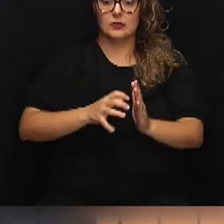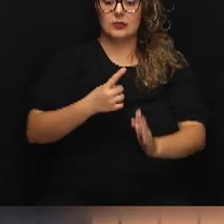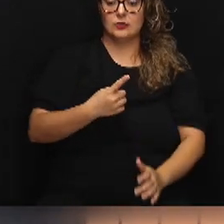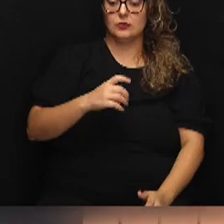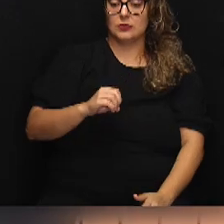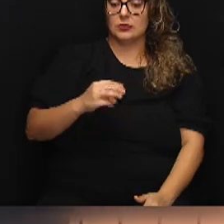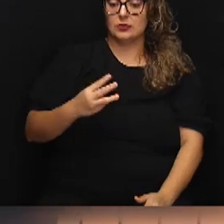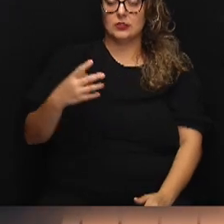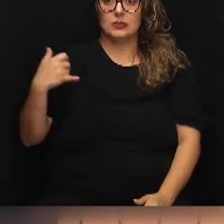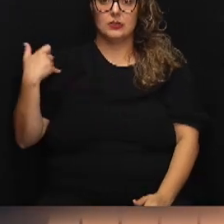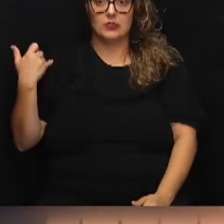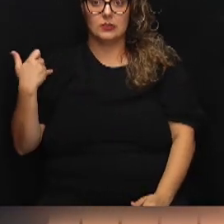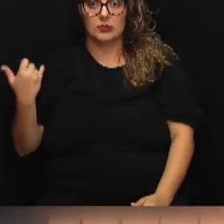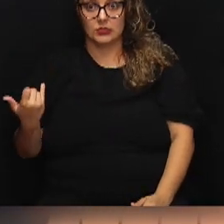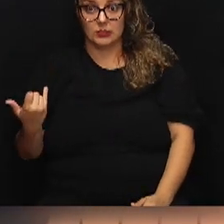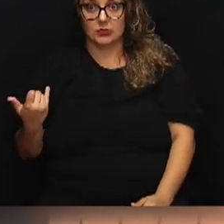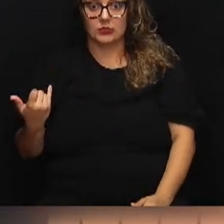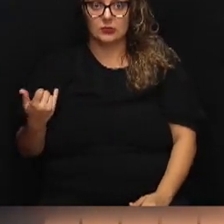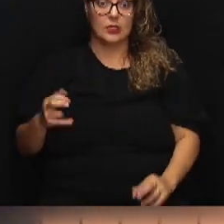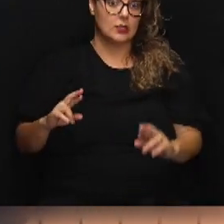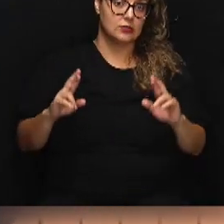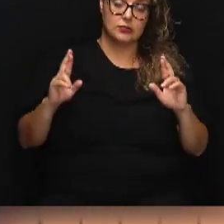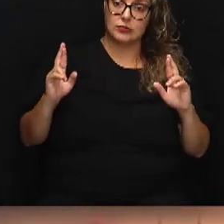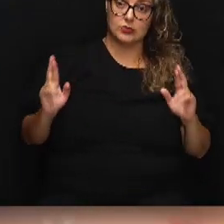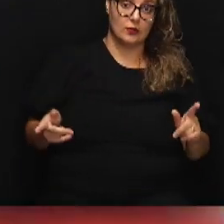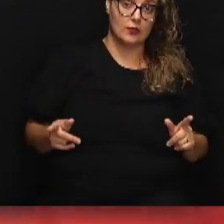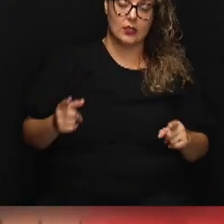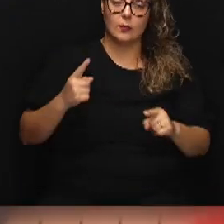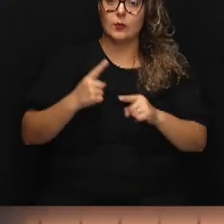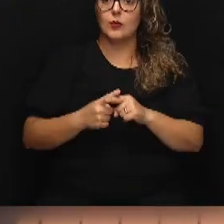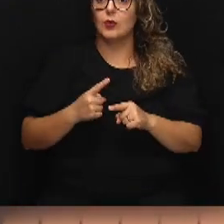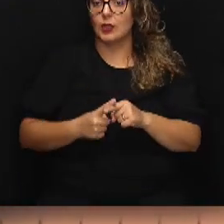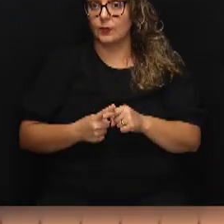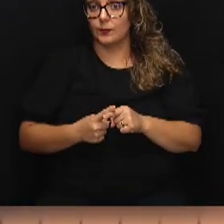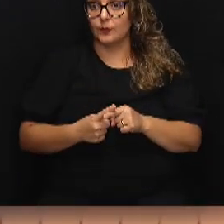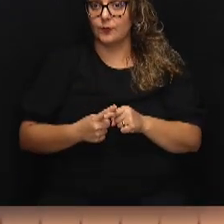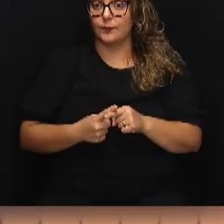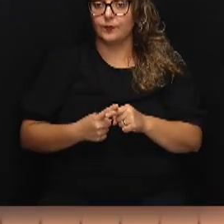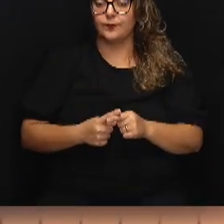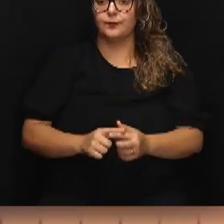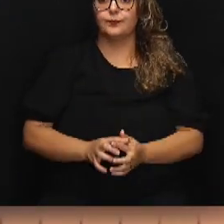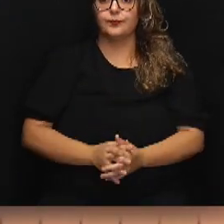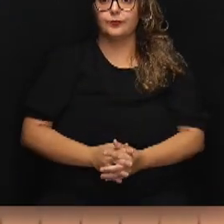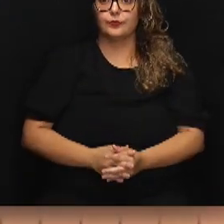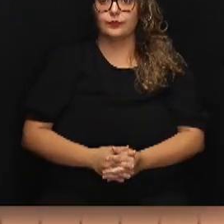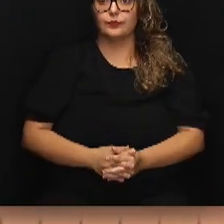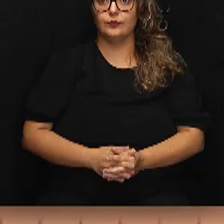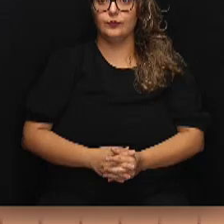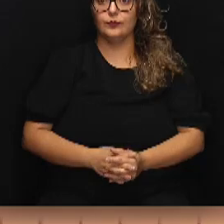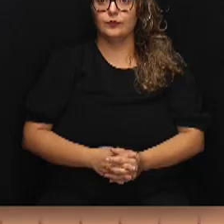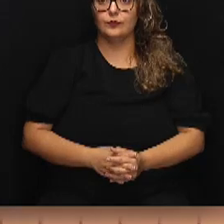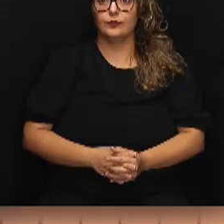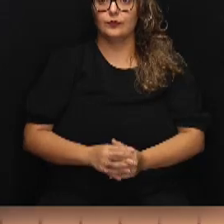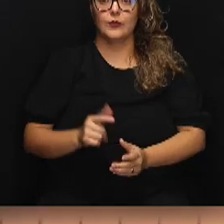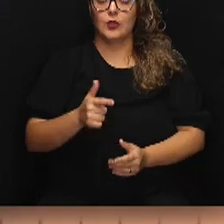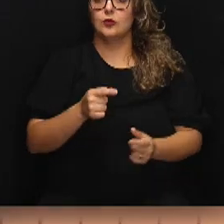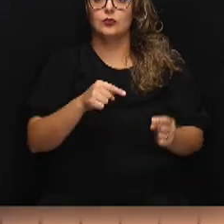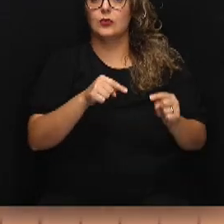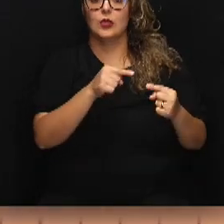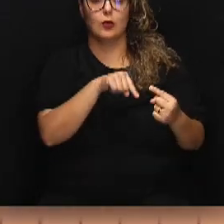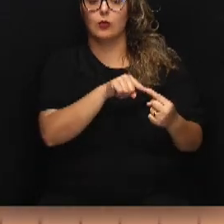anos, ele é um partido diferente, porque ele não tem como